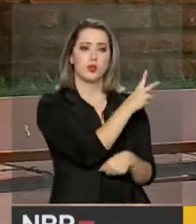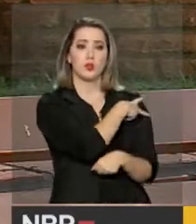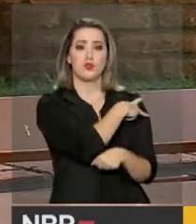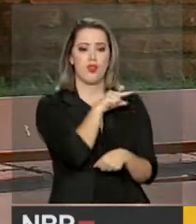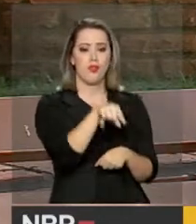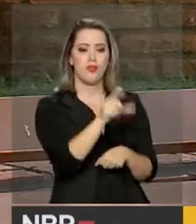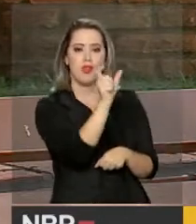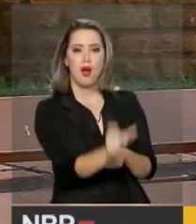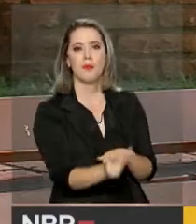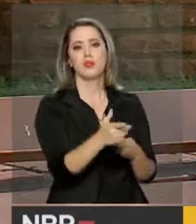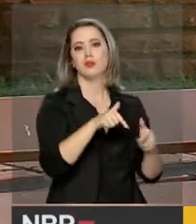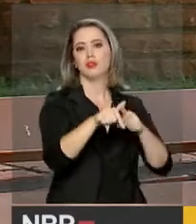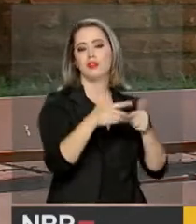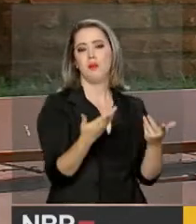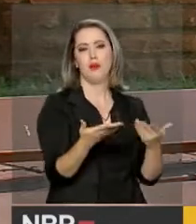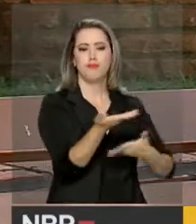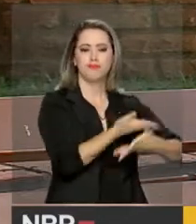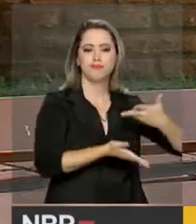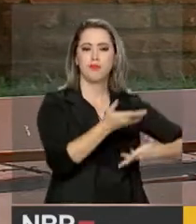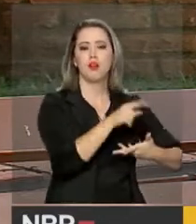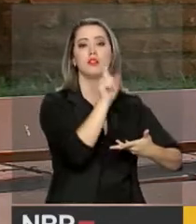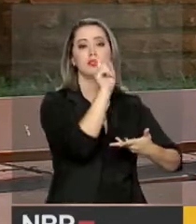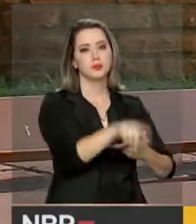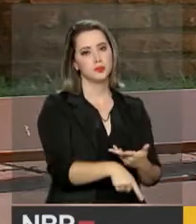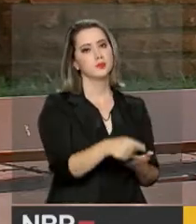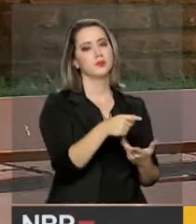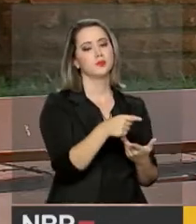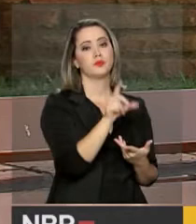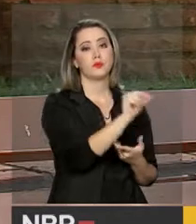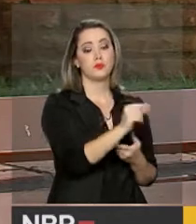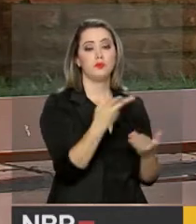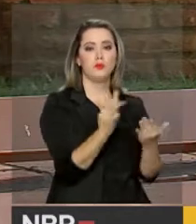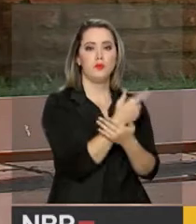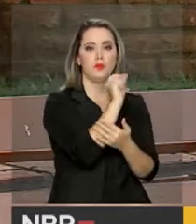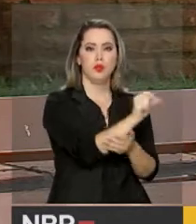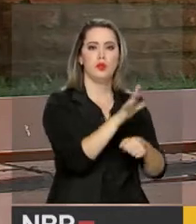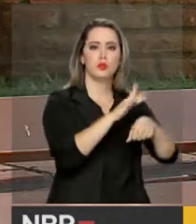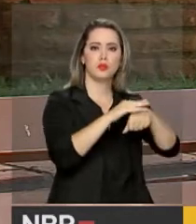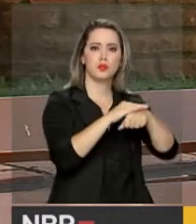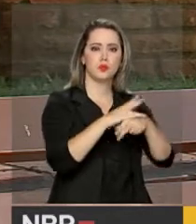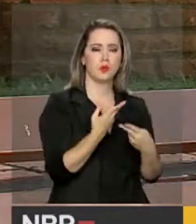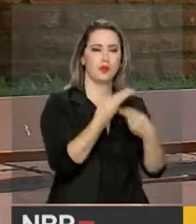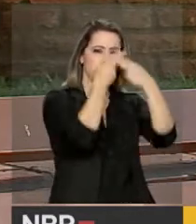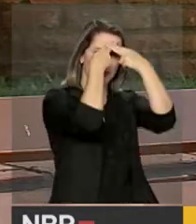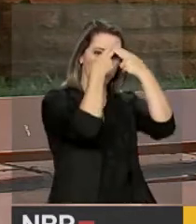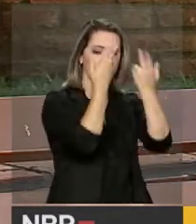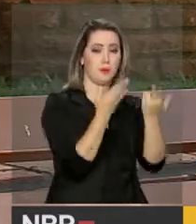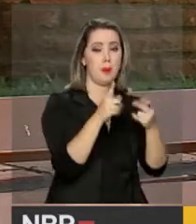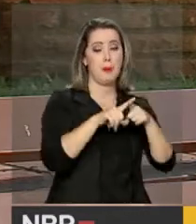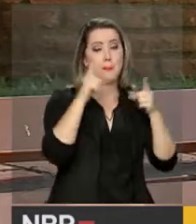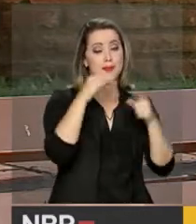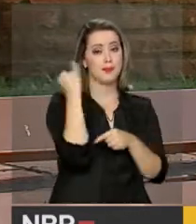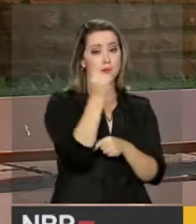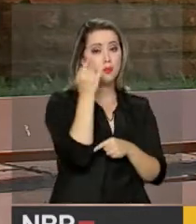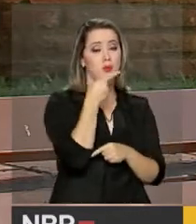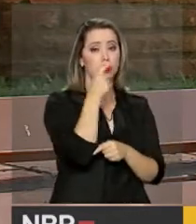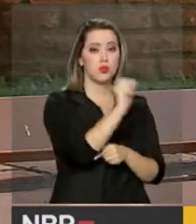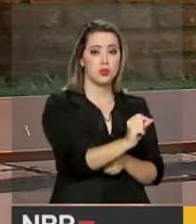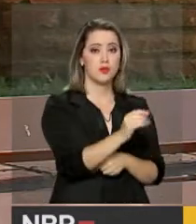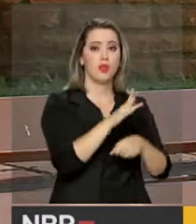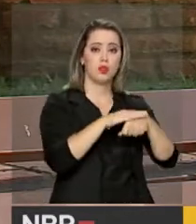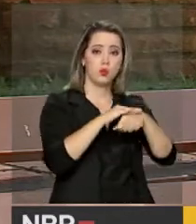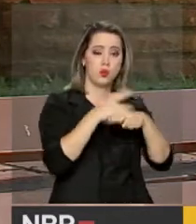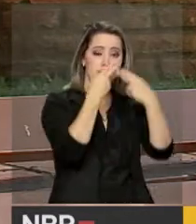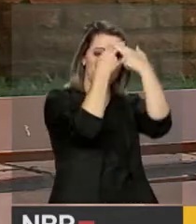Então a organização do trabalho como um todo é que geralmente leva ao adoecimento mental. Mas um aspecto importante em relação ao adoecimento